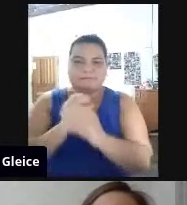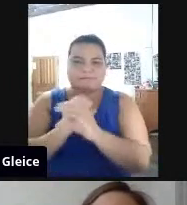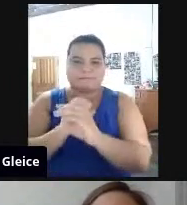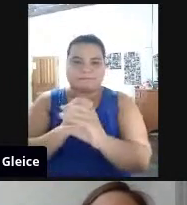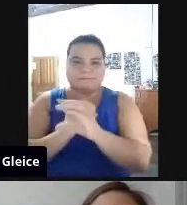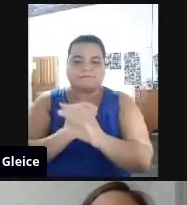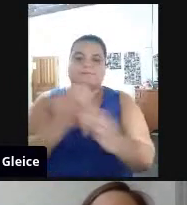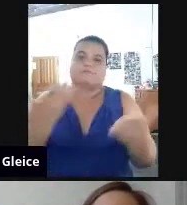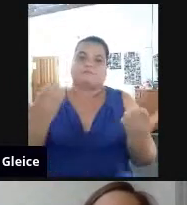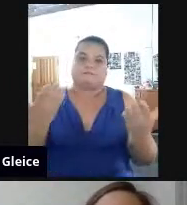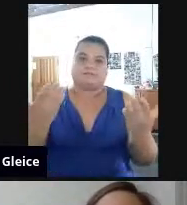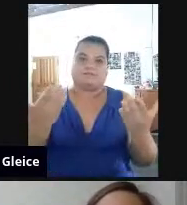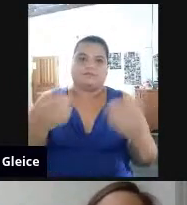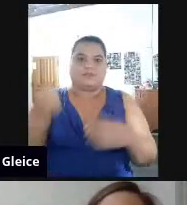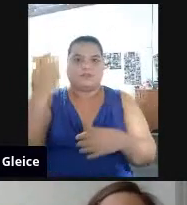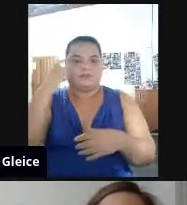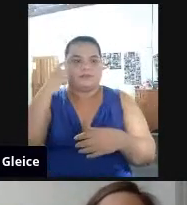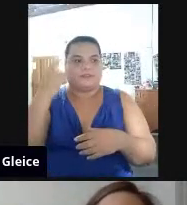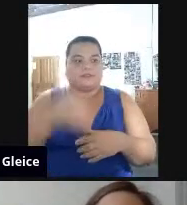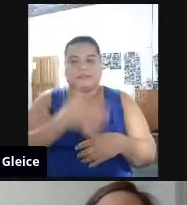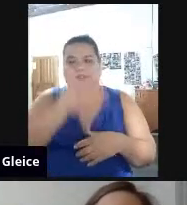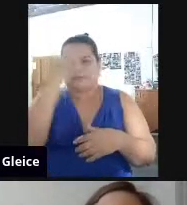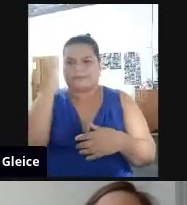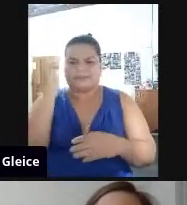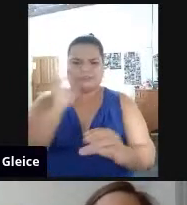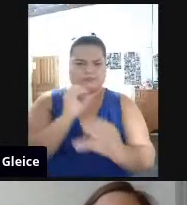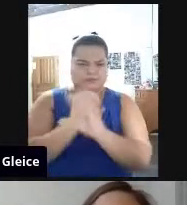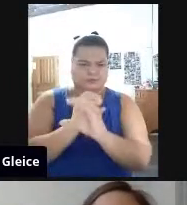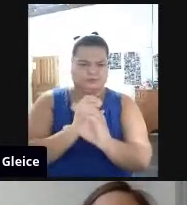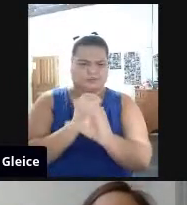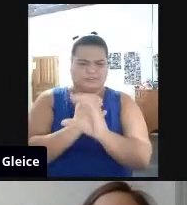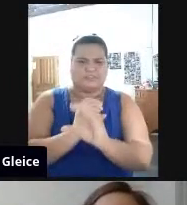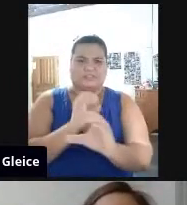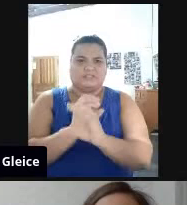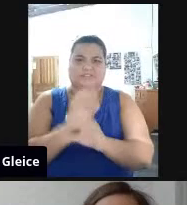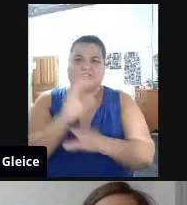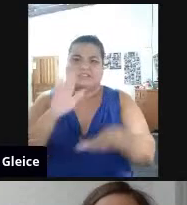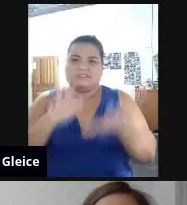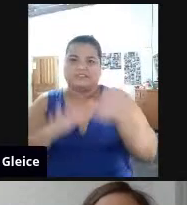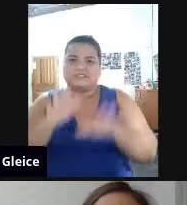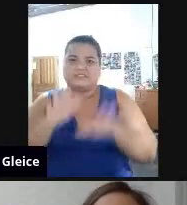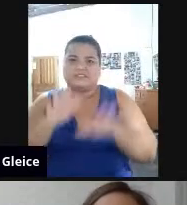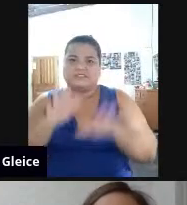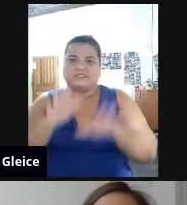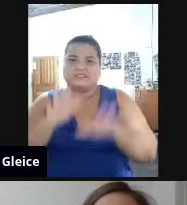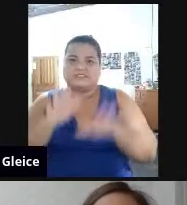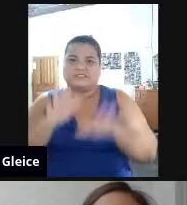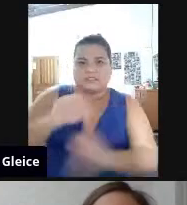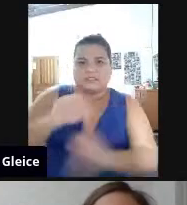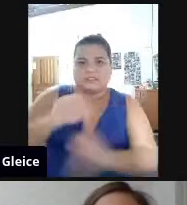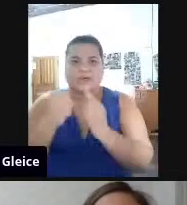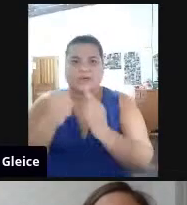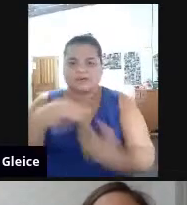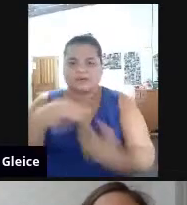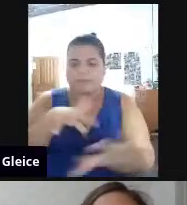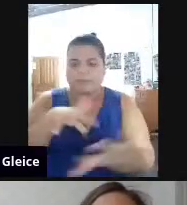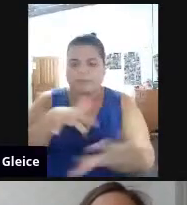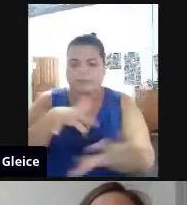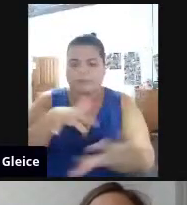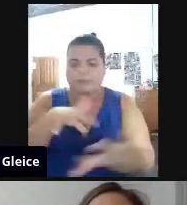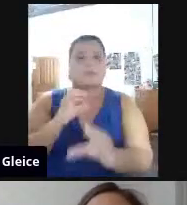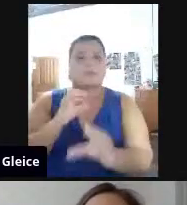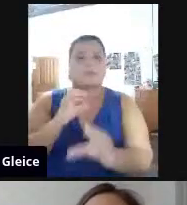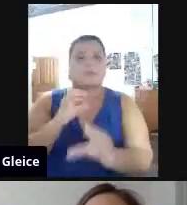gente pensa um indivíduo que tem dificuldade de se comunicar, muitas vezes ele tem dificuldade na interação social, então a dificuldade de comunicação não